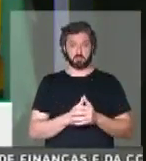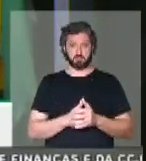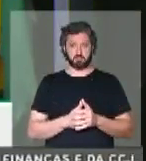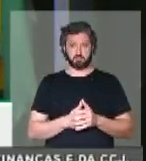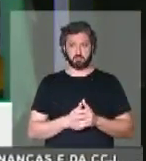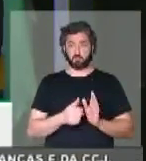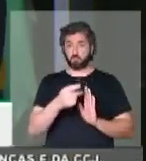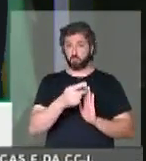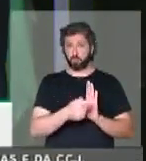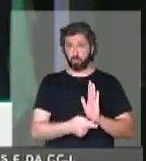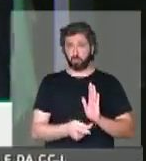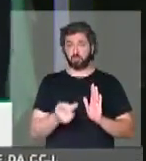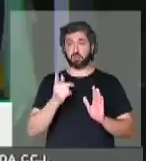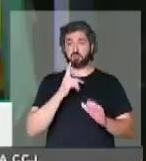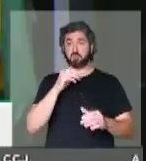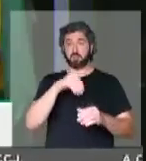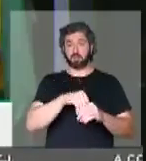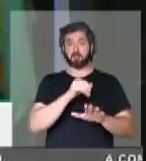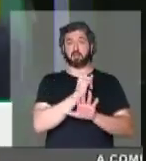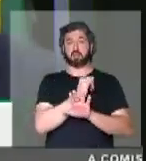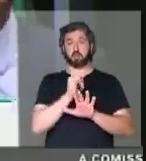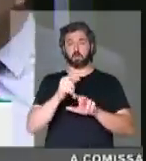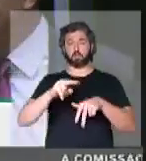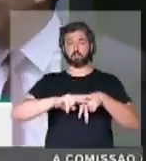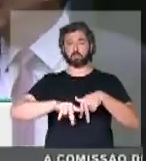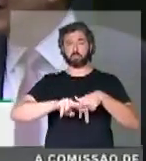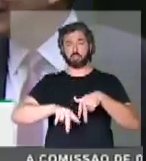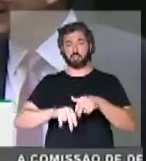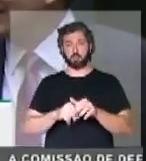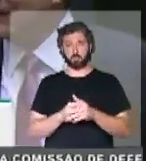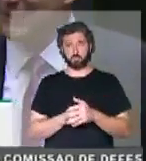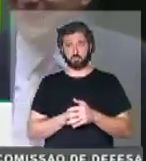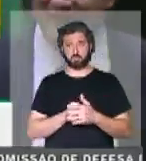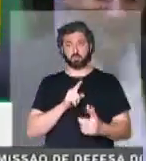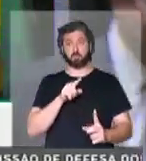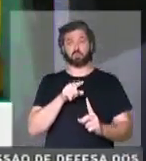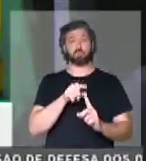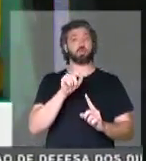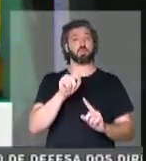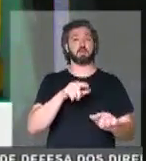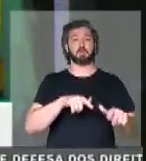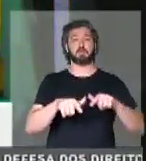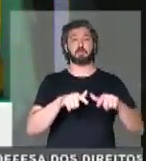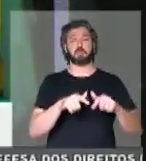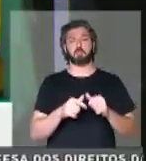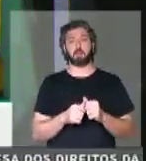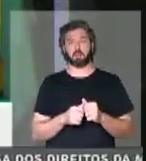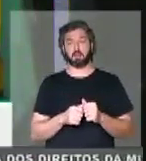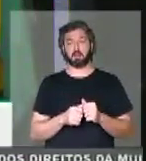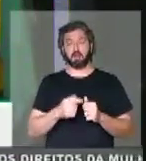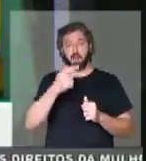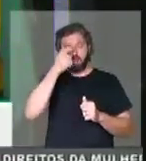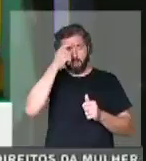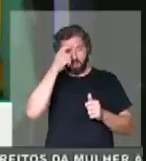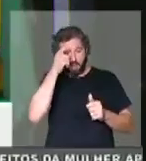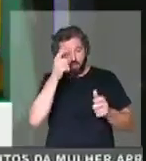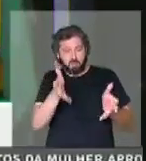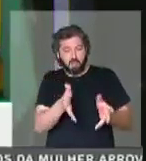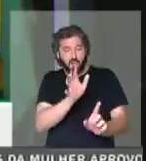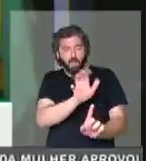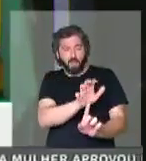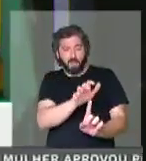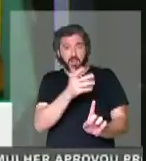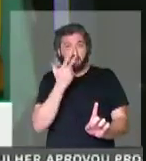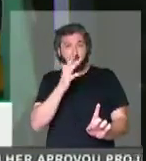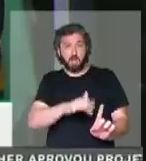projeto que está inserido na ideologia de gênero e objetiva trabalhar a cabeça das